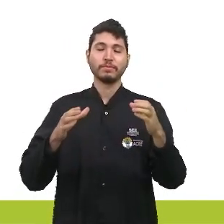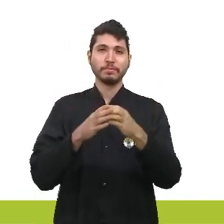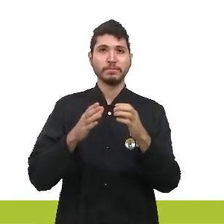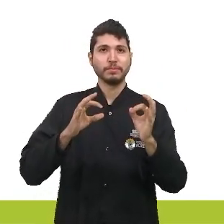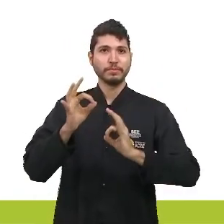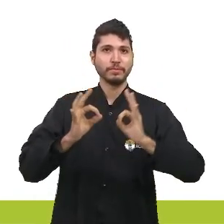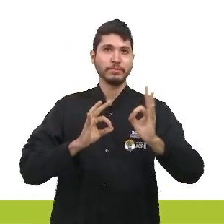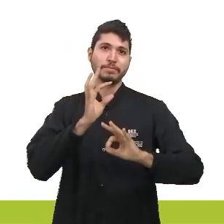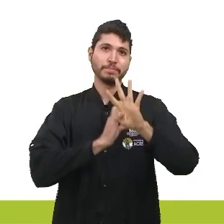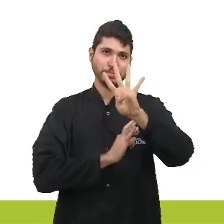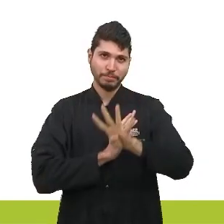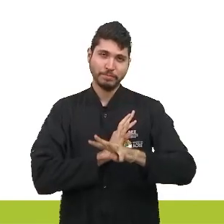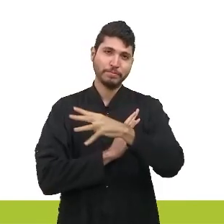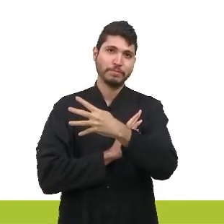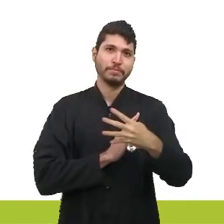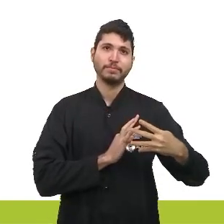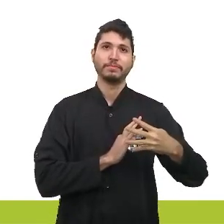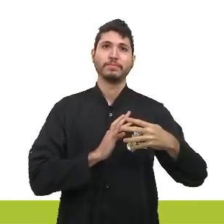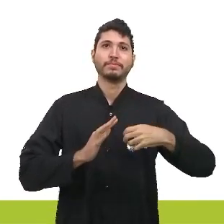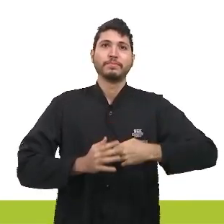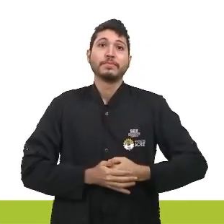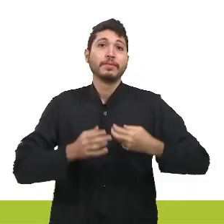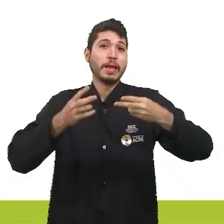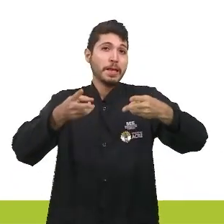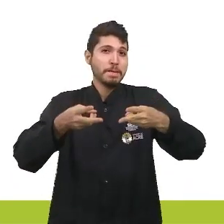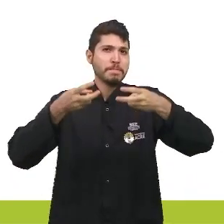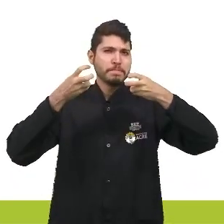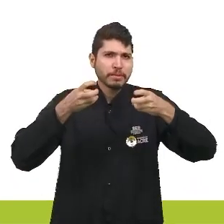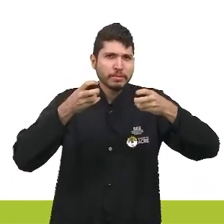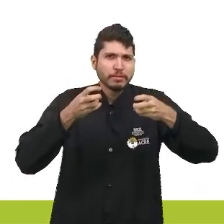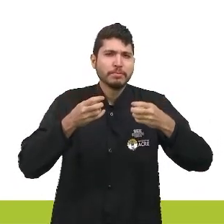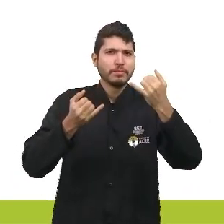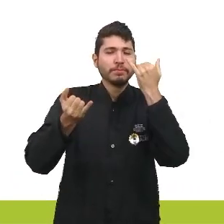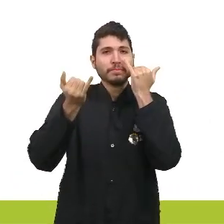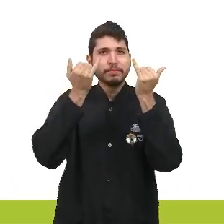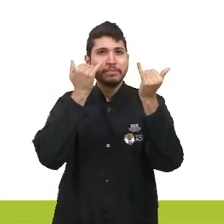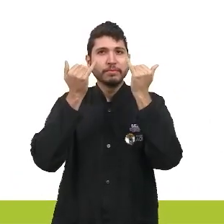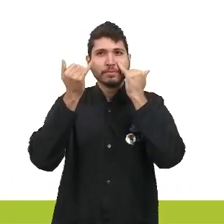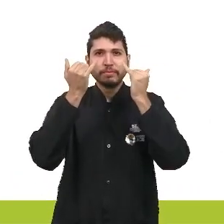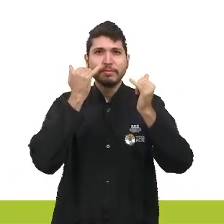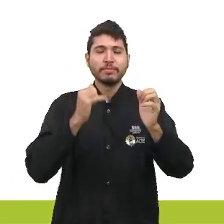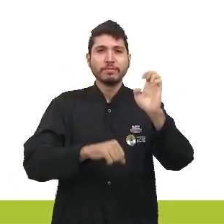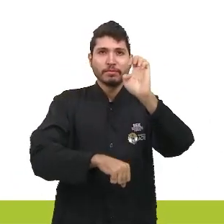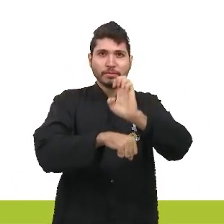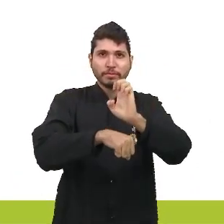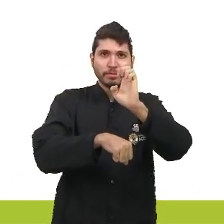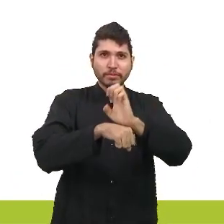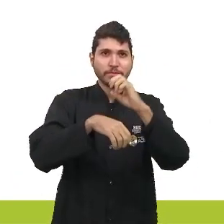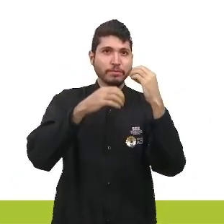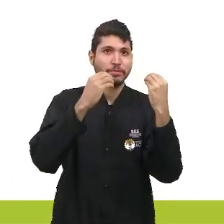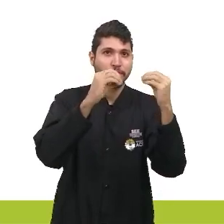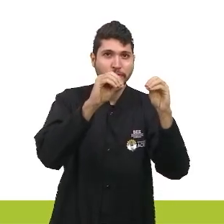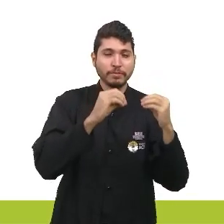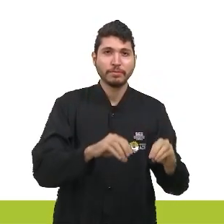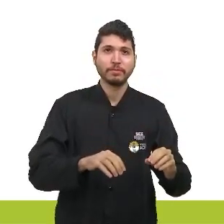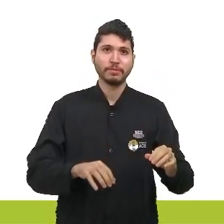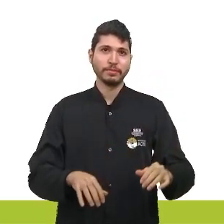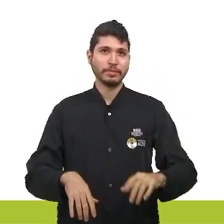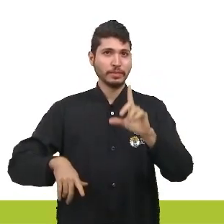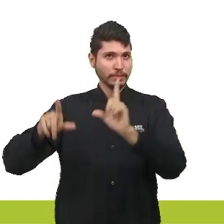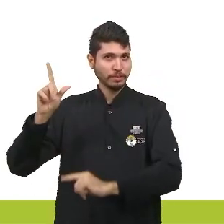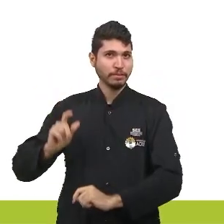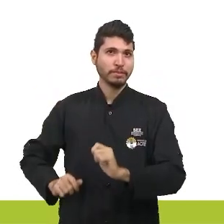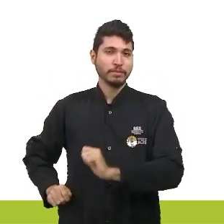aqui. Então, os estados em questão são o Acre e